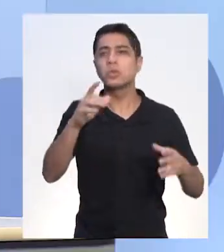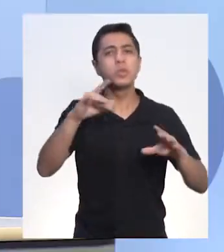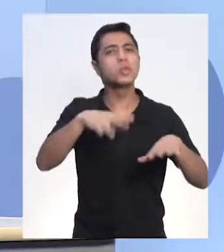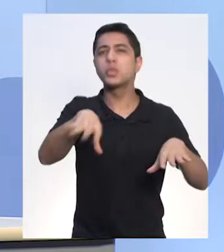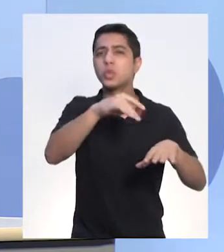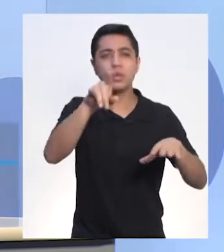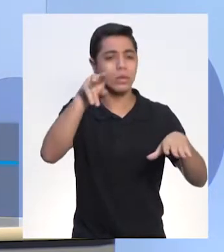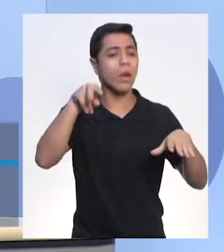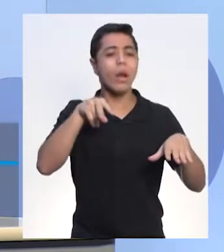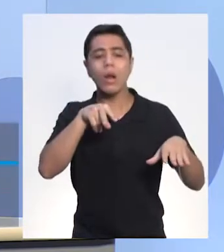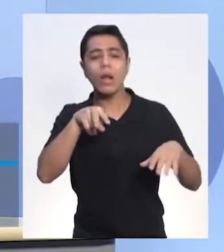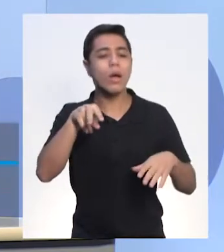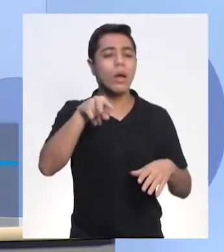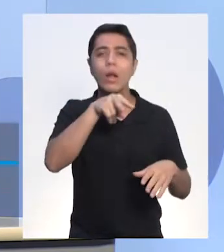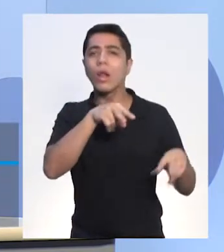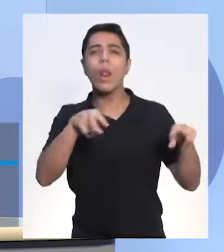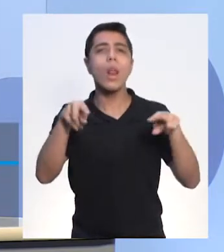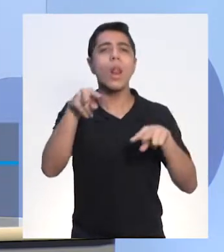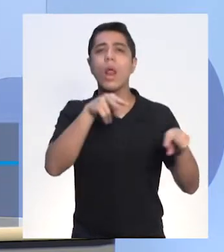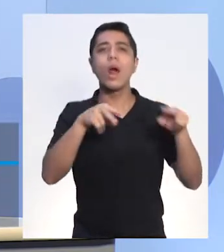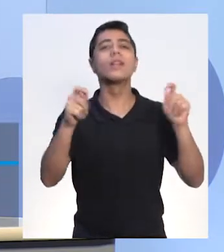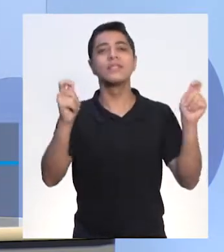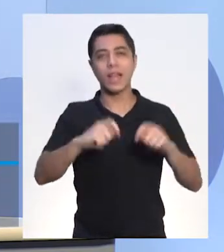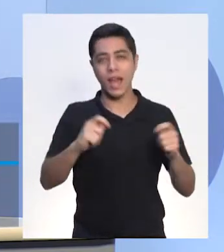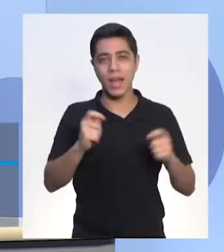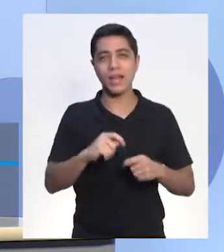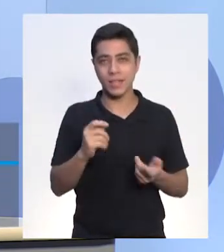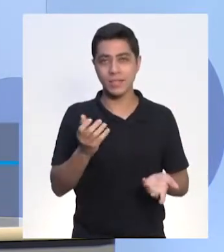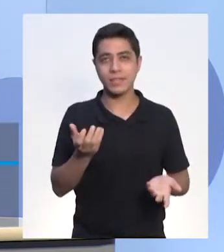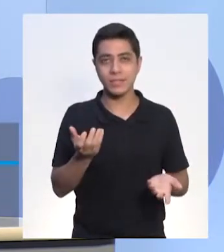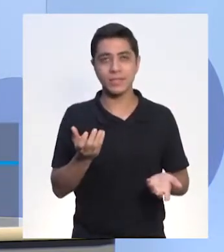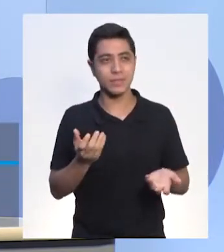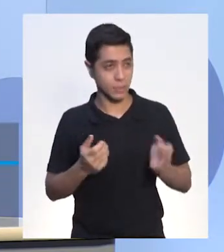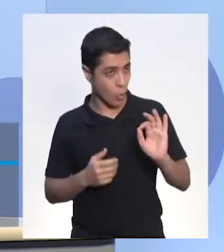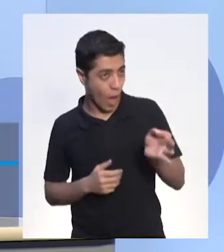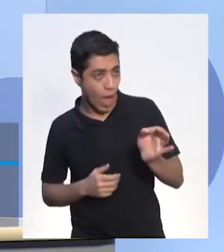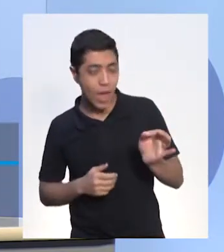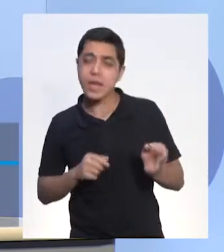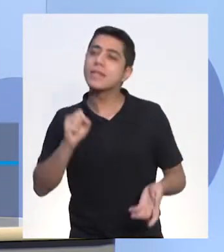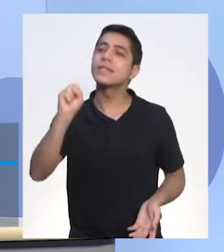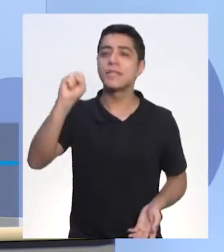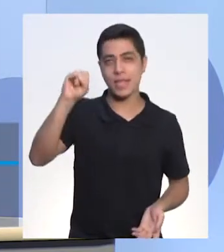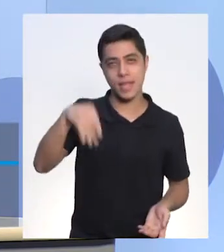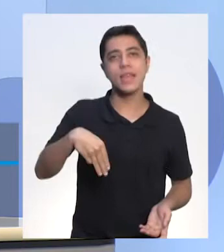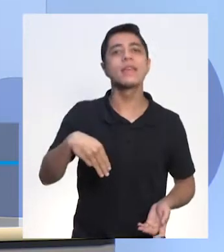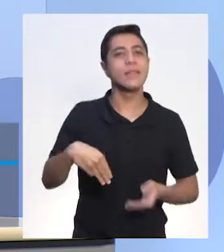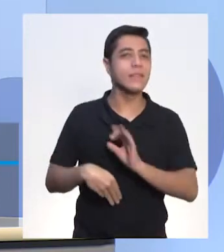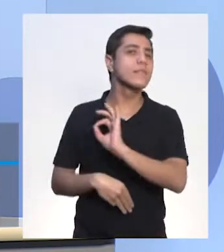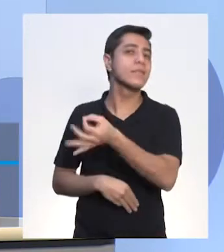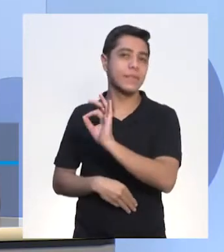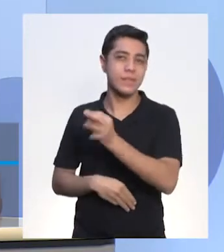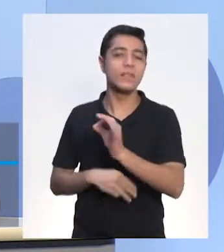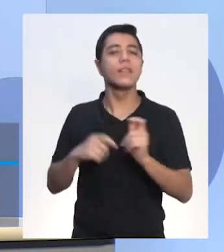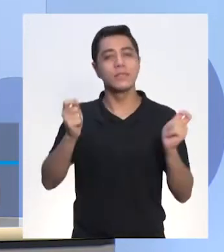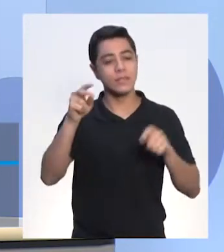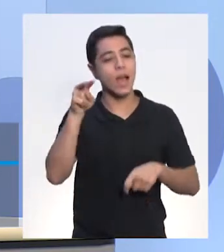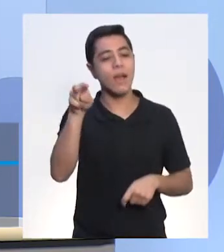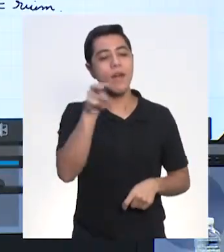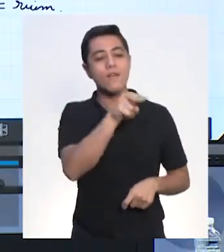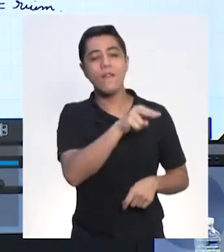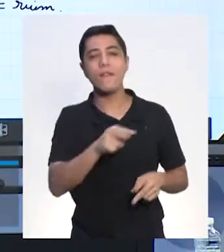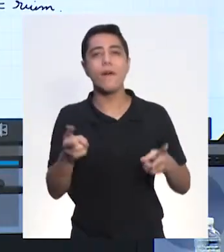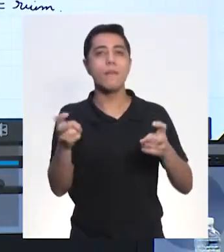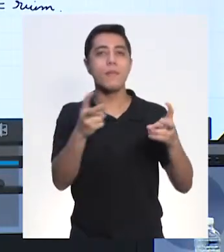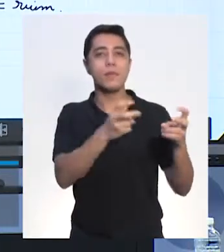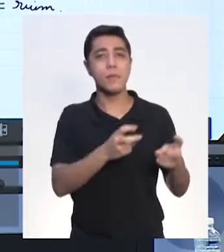os personagens que atuam ali naquele jogo, que não é teatro, né? Sim. Mas que estão Pois é. estão Então, para gente, serem vistos, né?